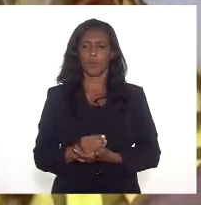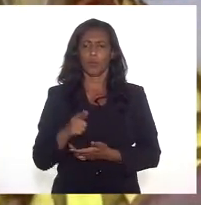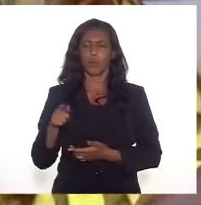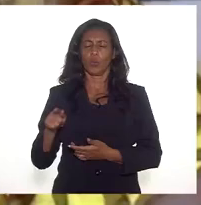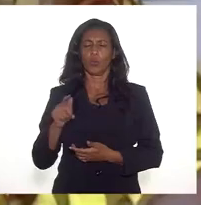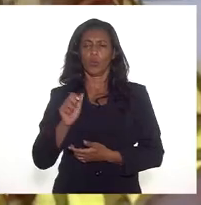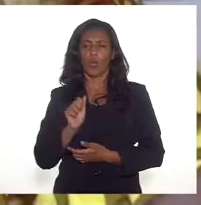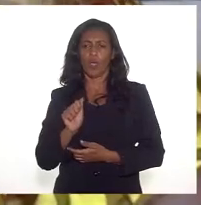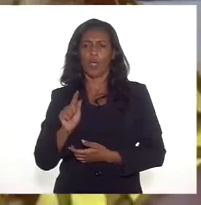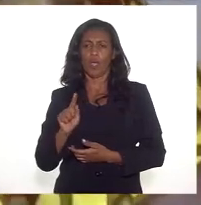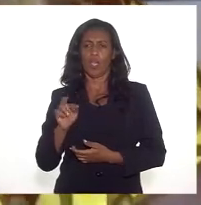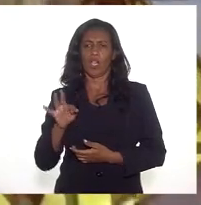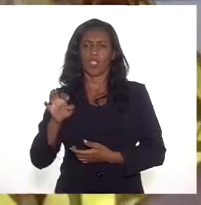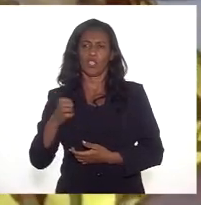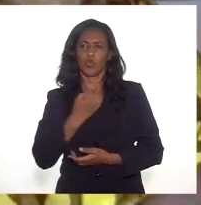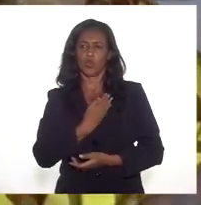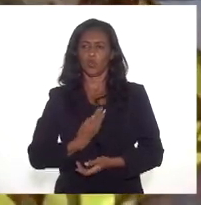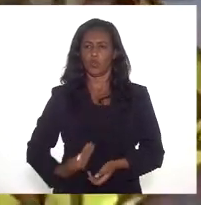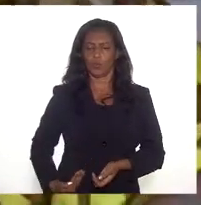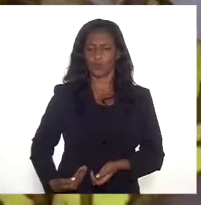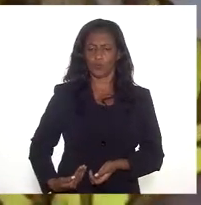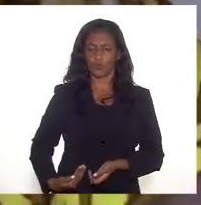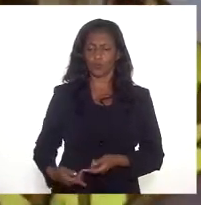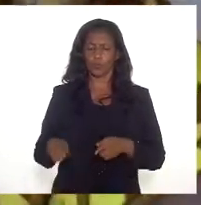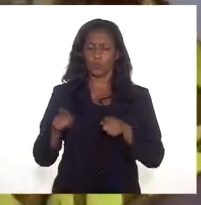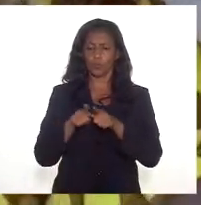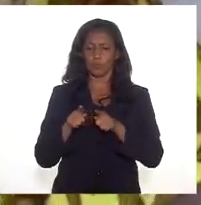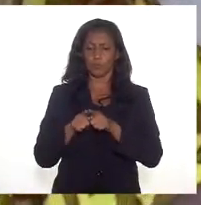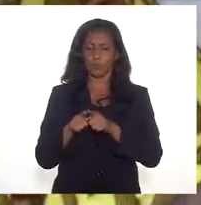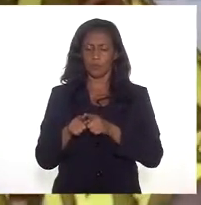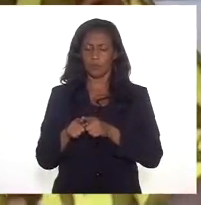público. A requalificação sem consulta prévia da